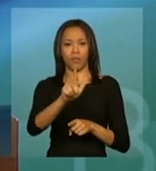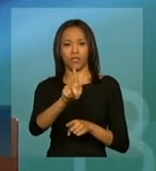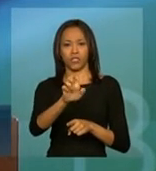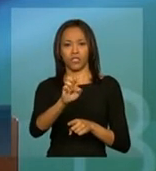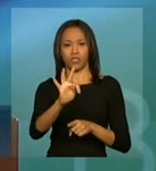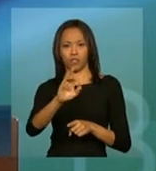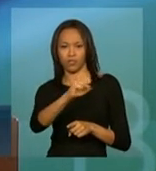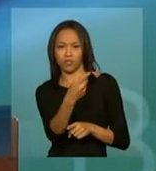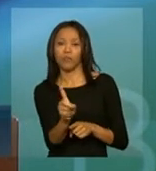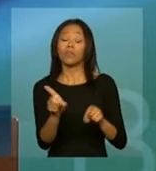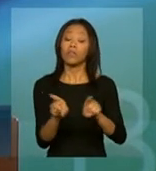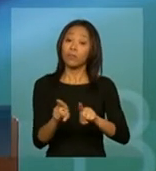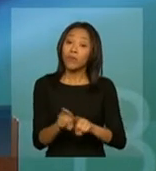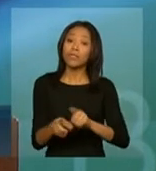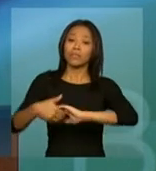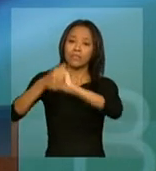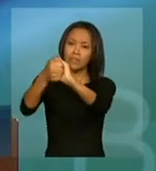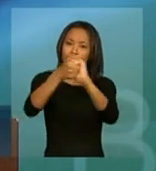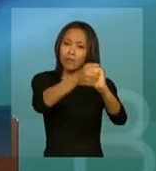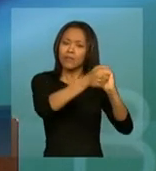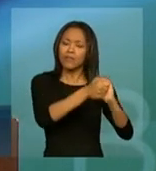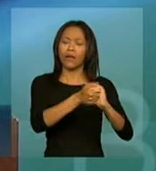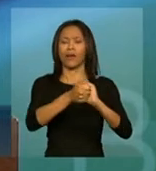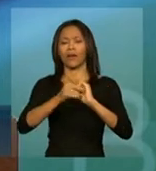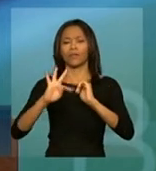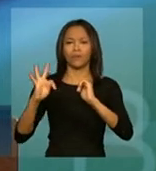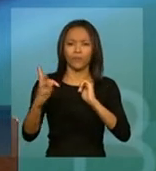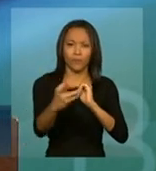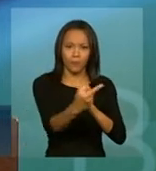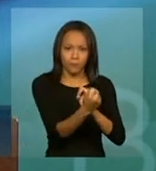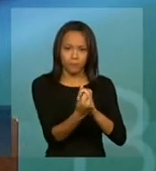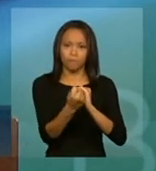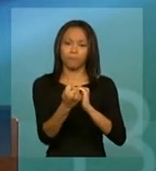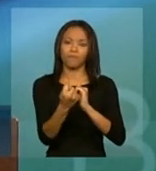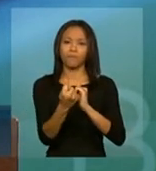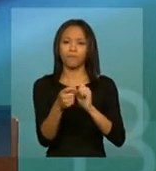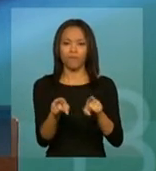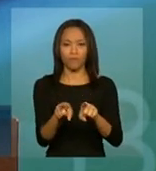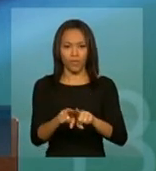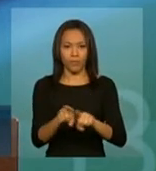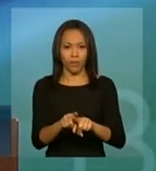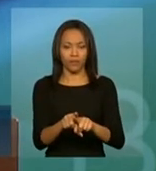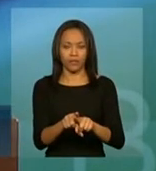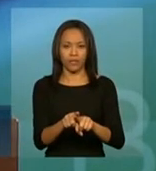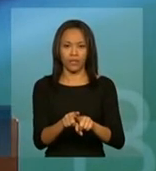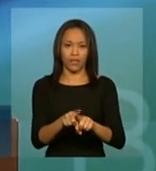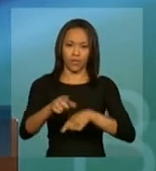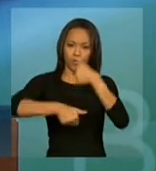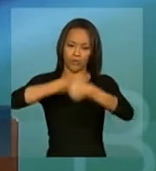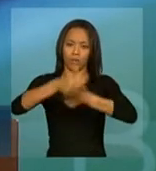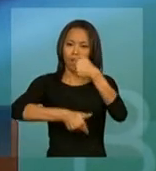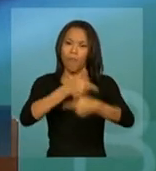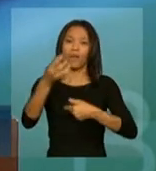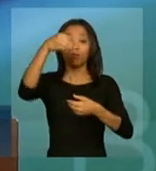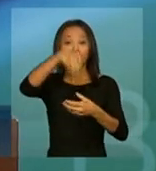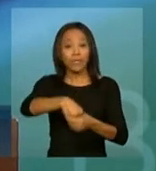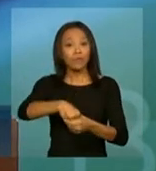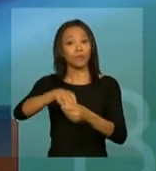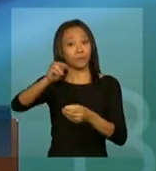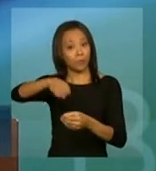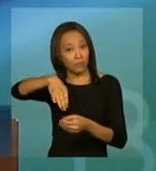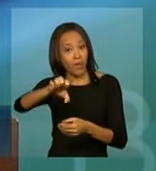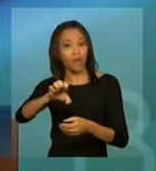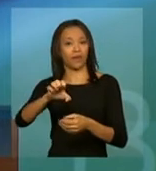Queria saudar todos os nossos também, nossa equipe lá do Ministério da Educação, que hoje está